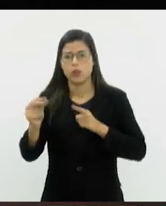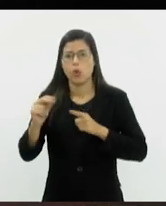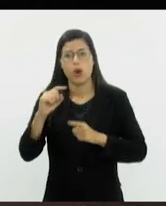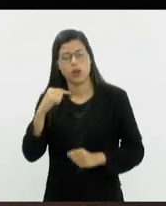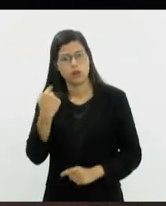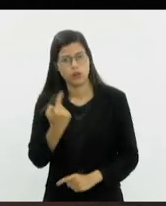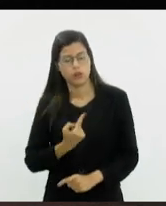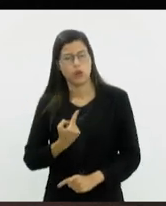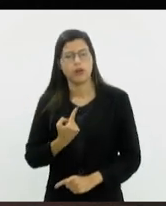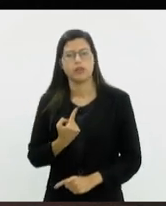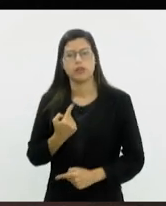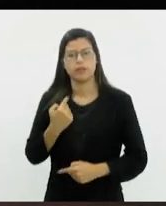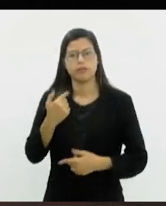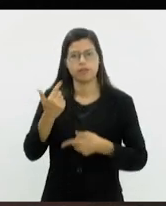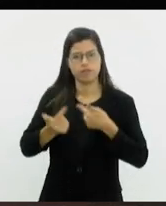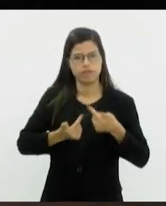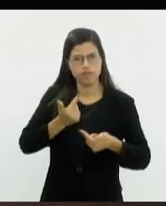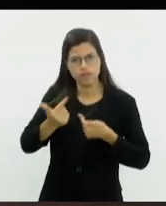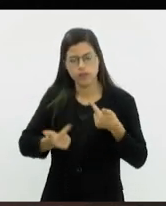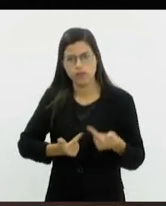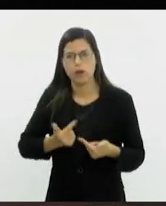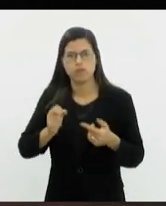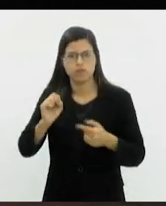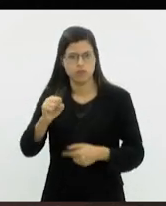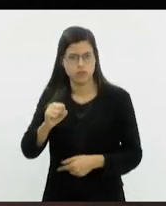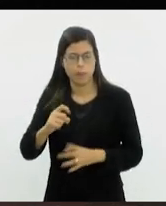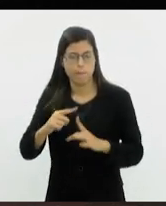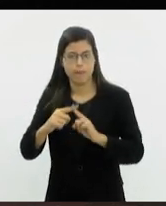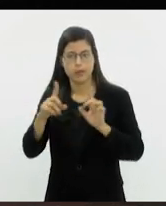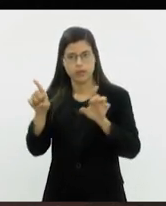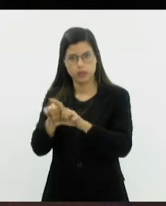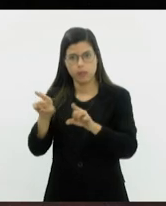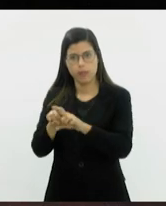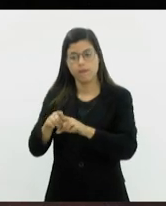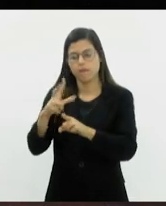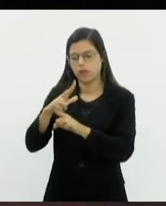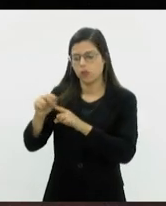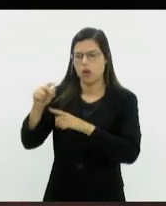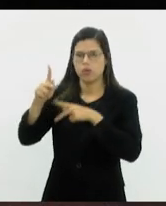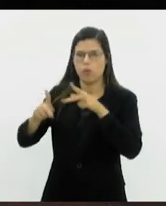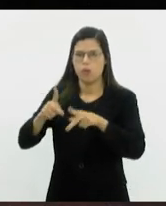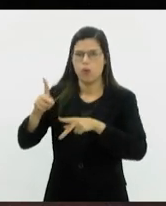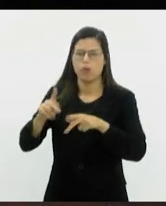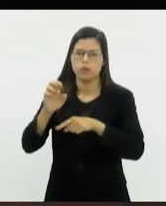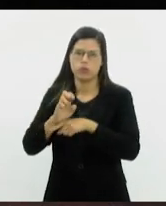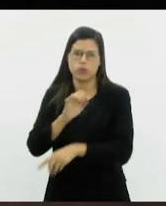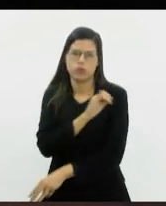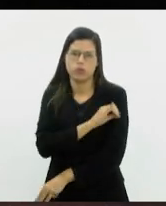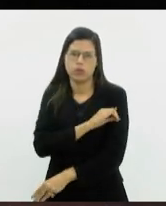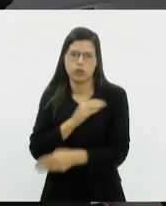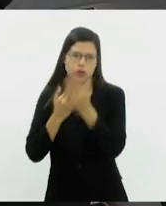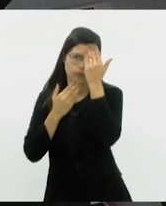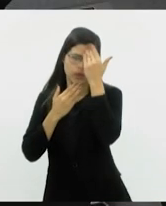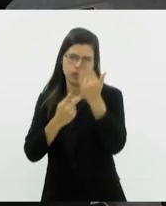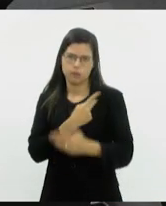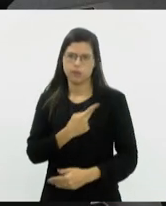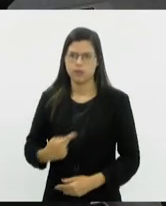nossa, com o nosso trabalho, sim, mas, acima de tudo, vitória do povo do Estado do Rio de Janeiro. Muito obrigado, senhor presidente.